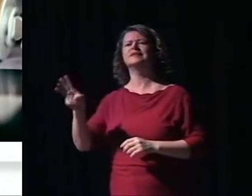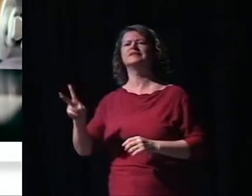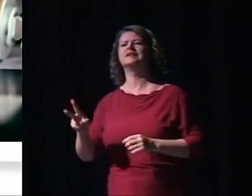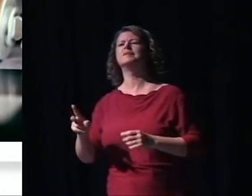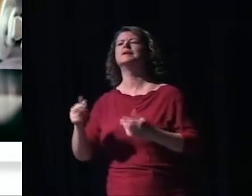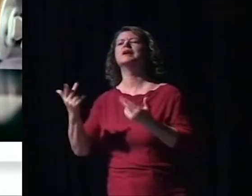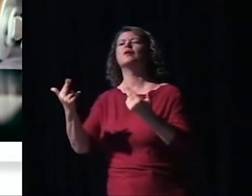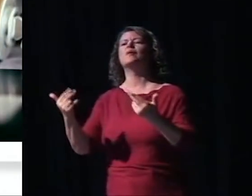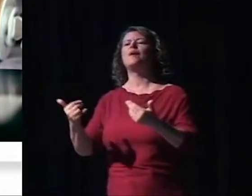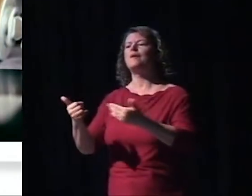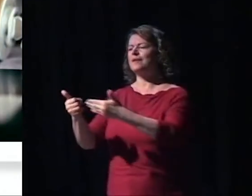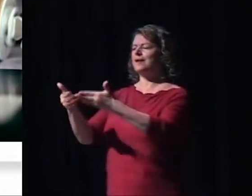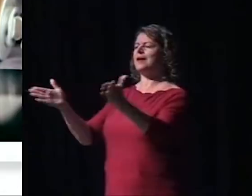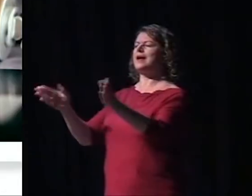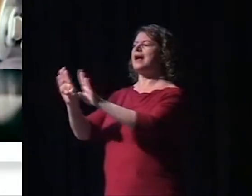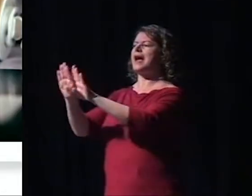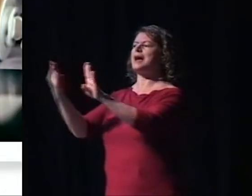entrar.